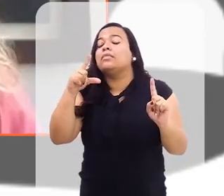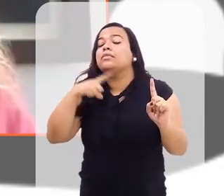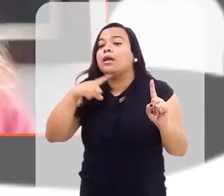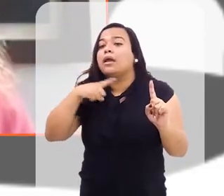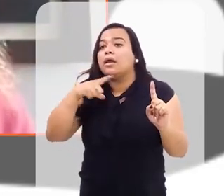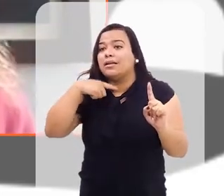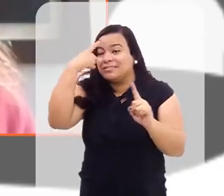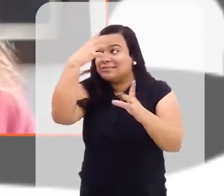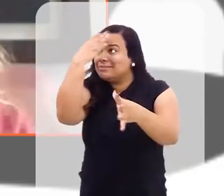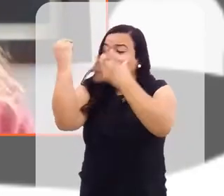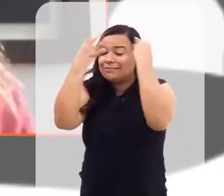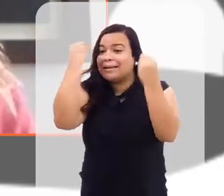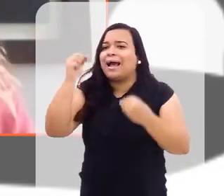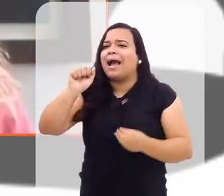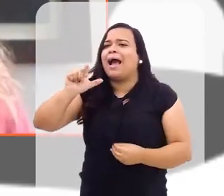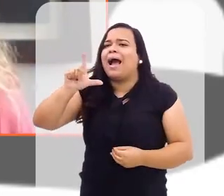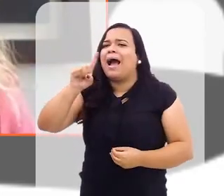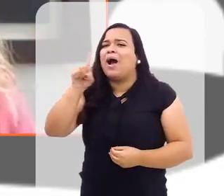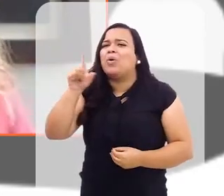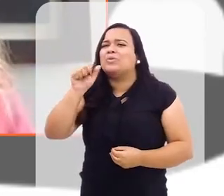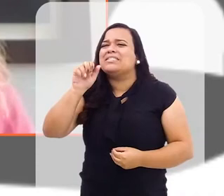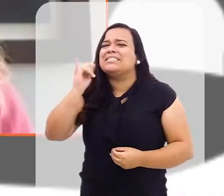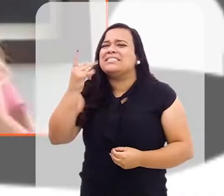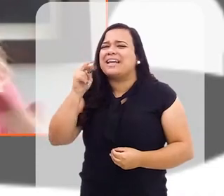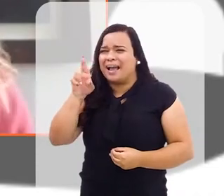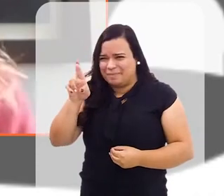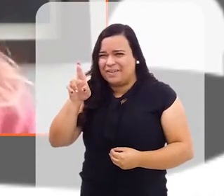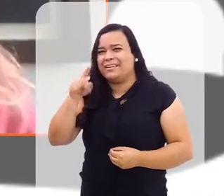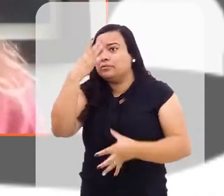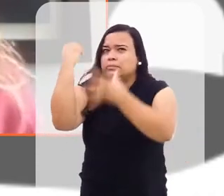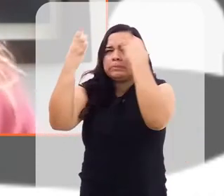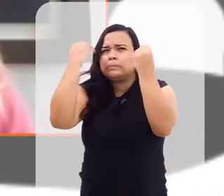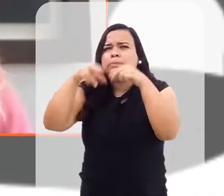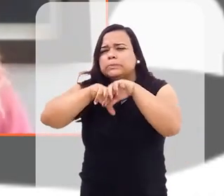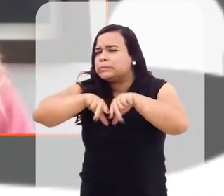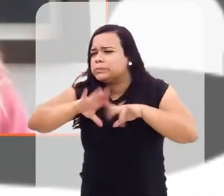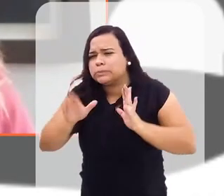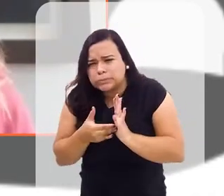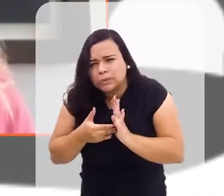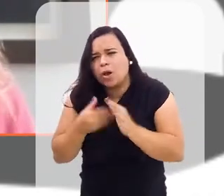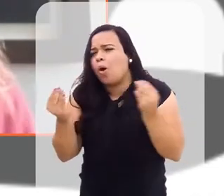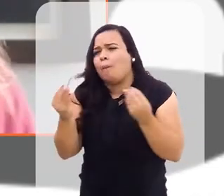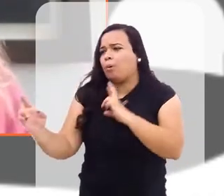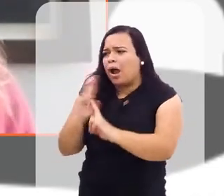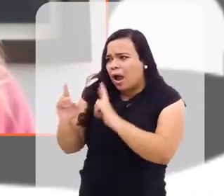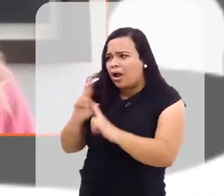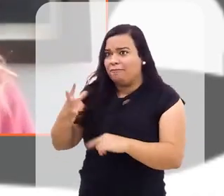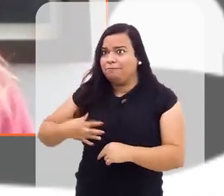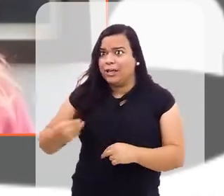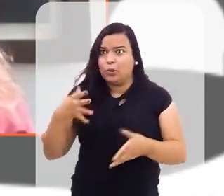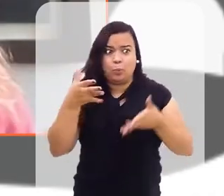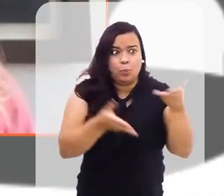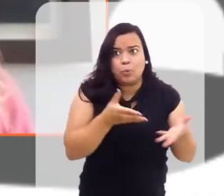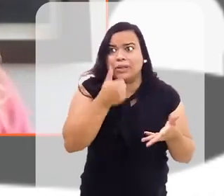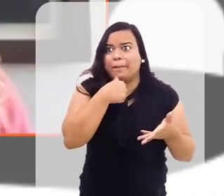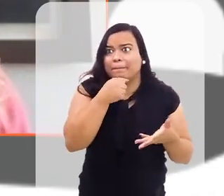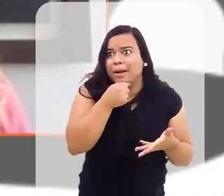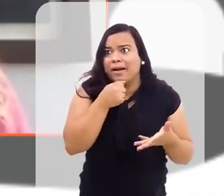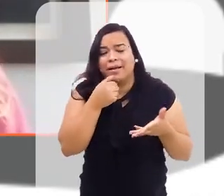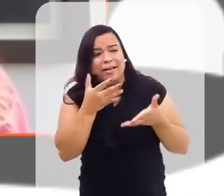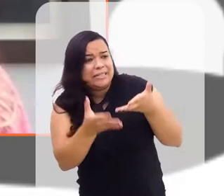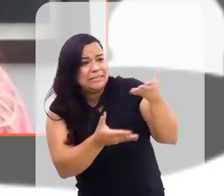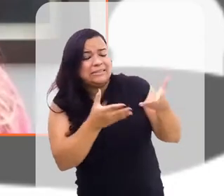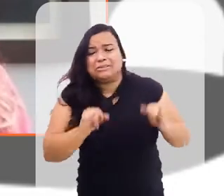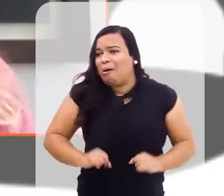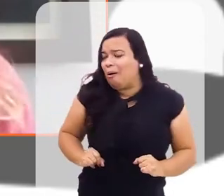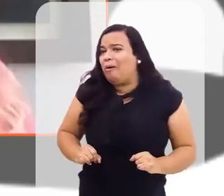de Alzheimer. Então, como é esse relacionamento de mãe cuidar do filho, cuidar de uma mãe, que na verdade é uma